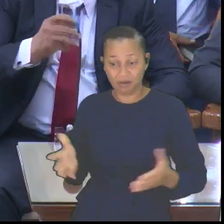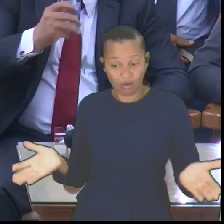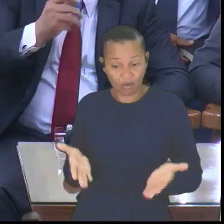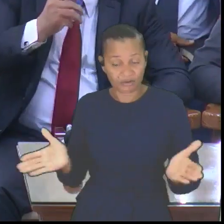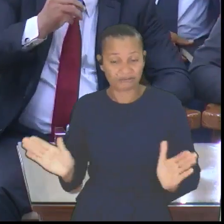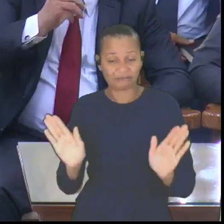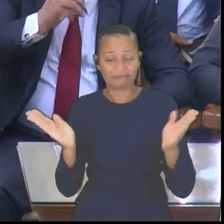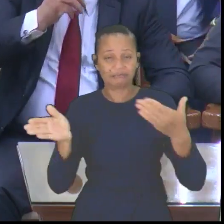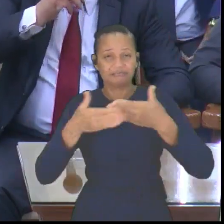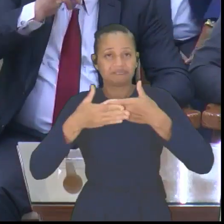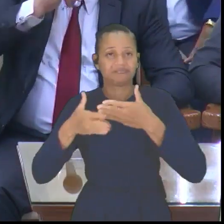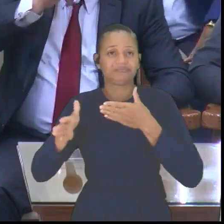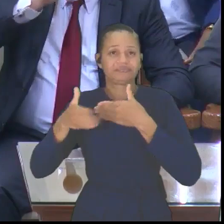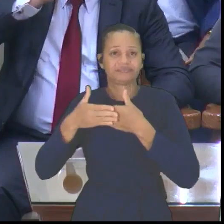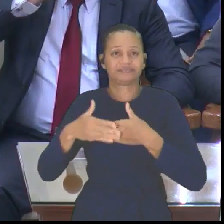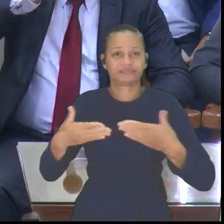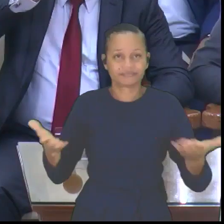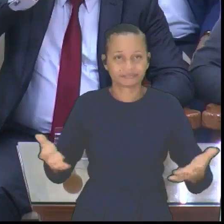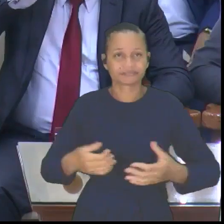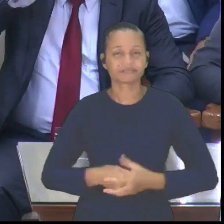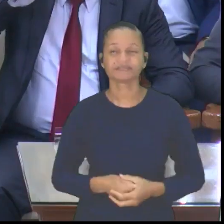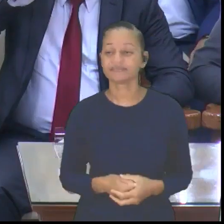aqui,